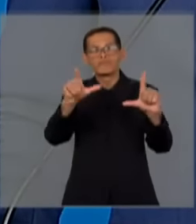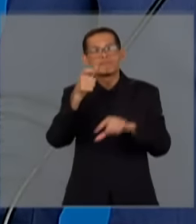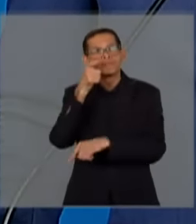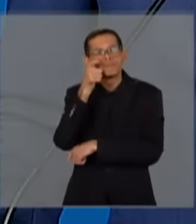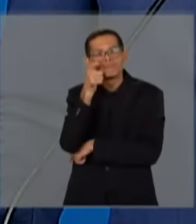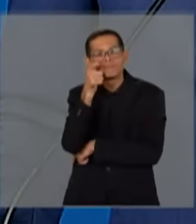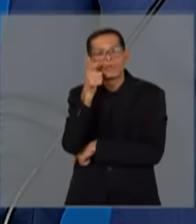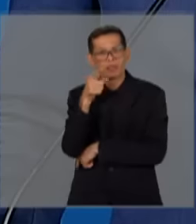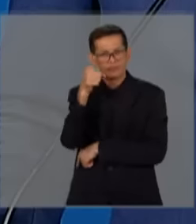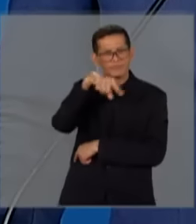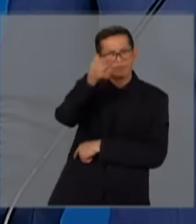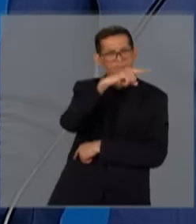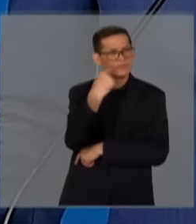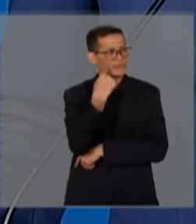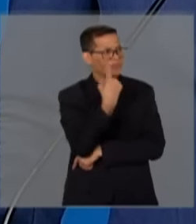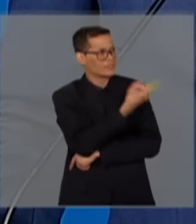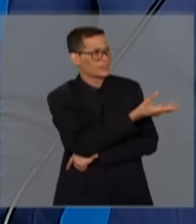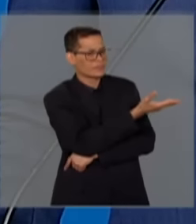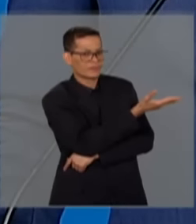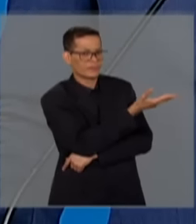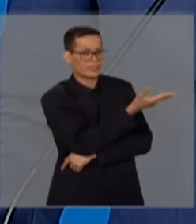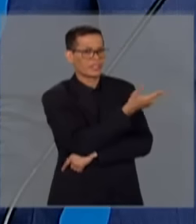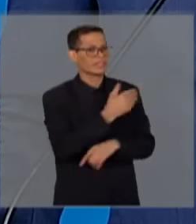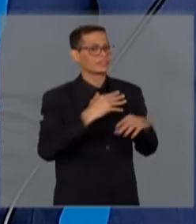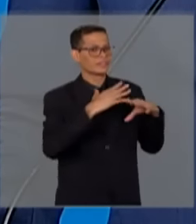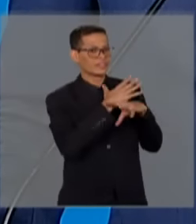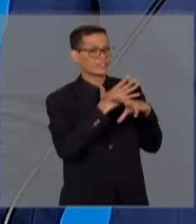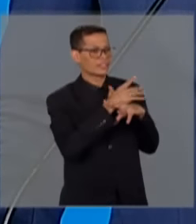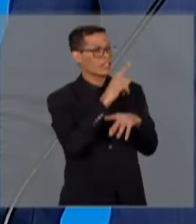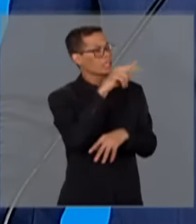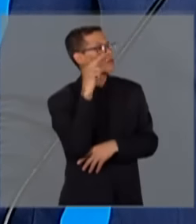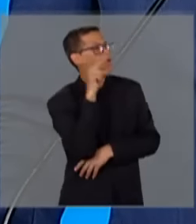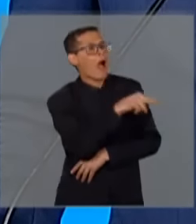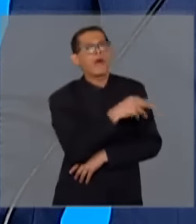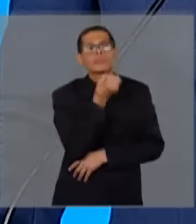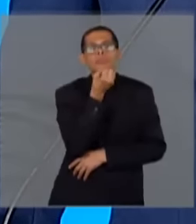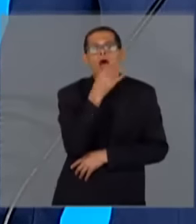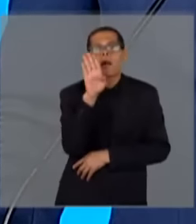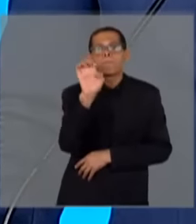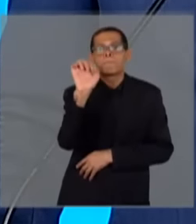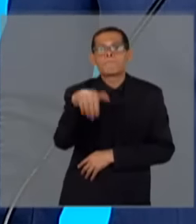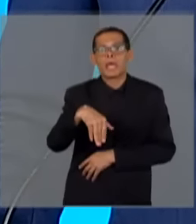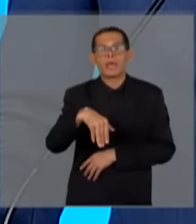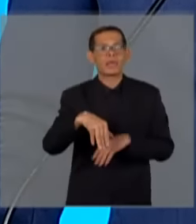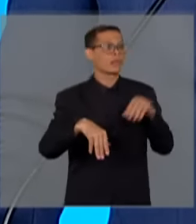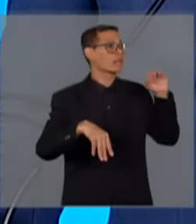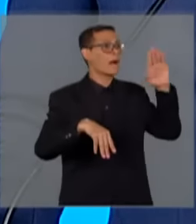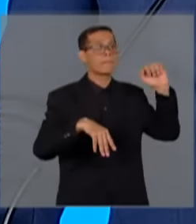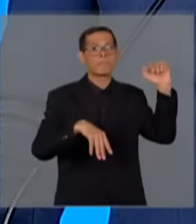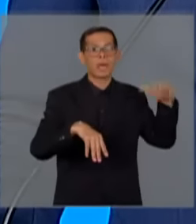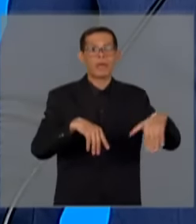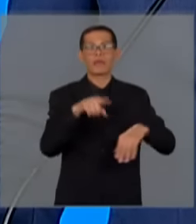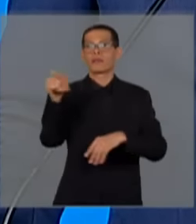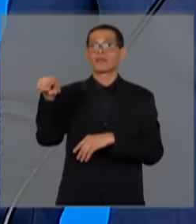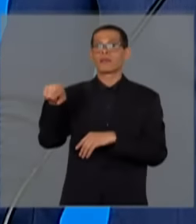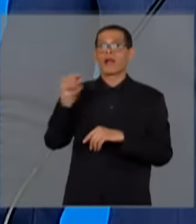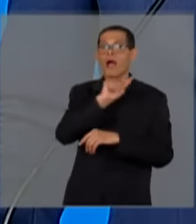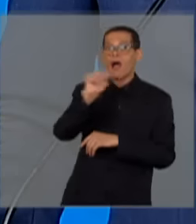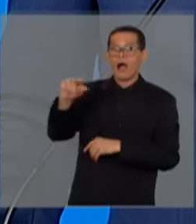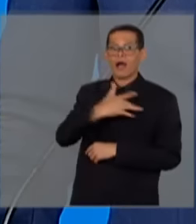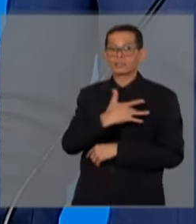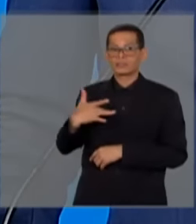vocês vem a cidade que ele vende de que tá Tudo bem De que a saúde tá maravilhosa de